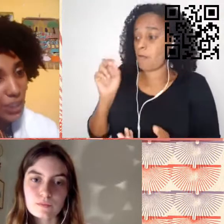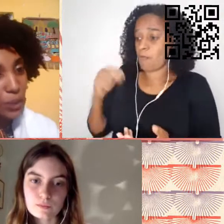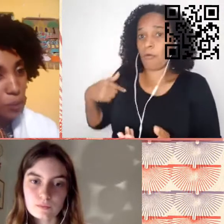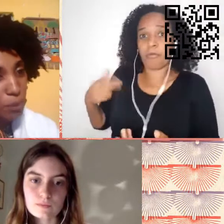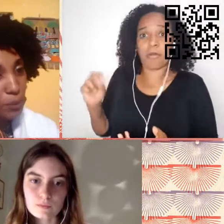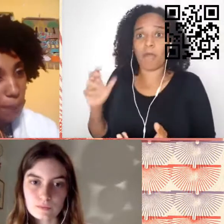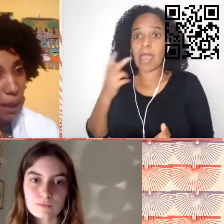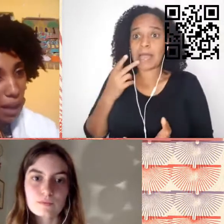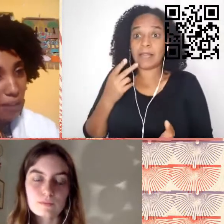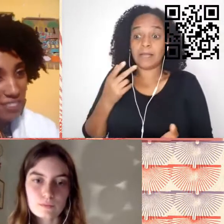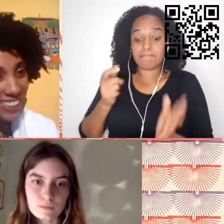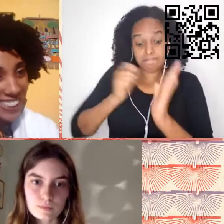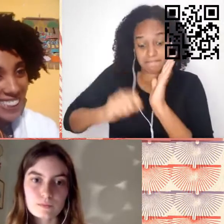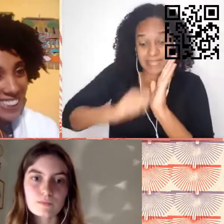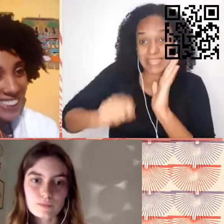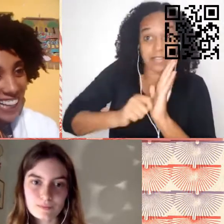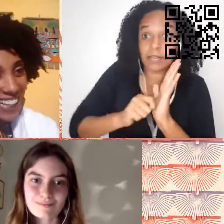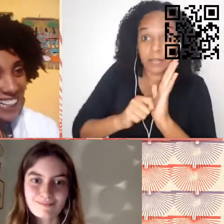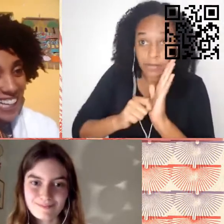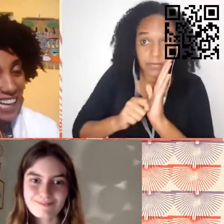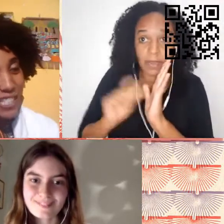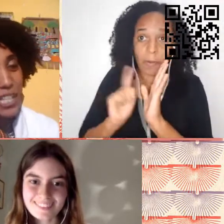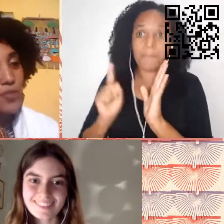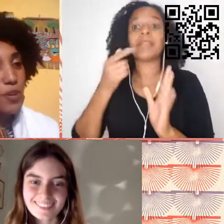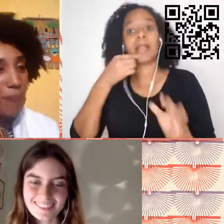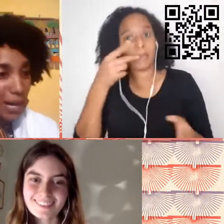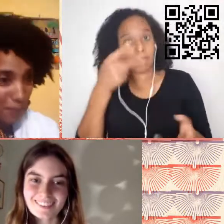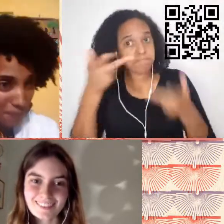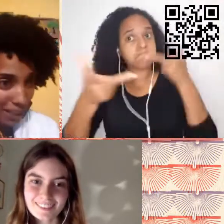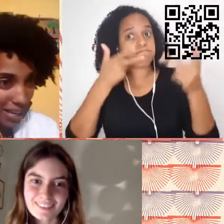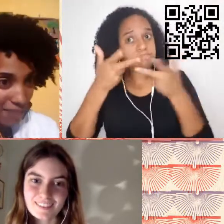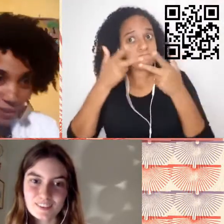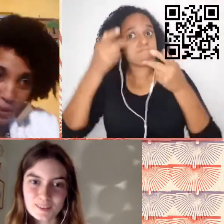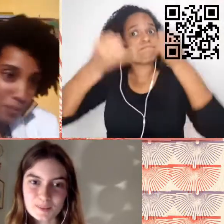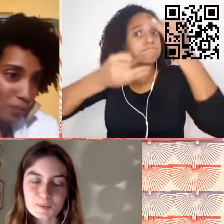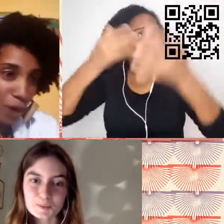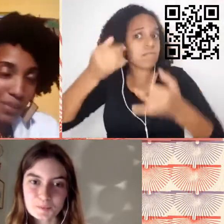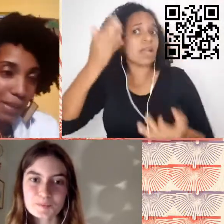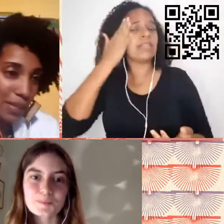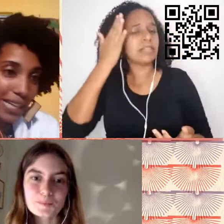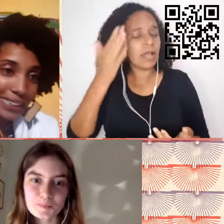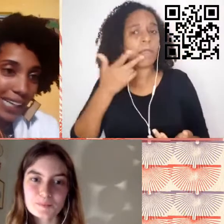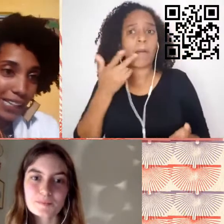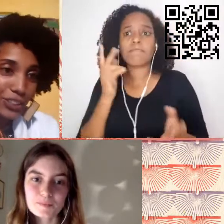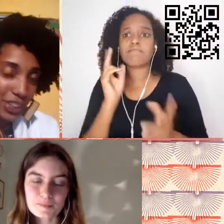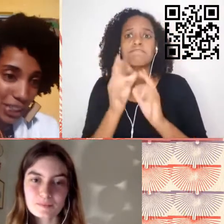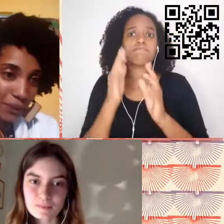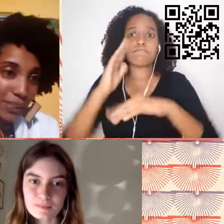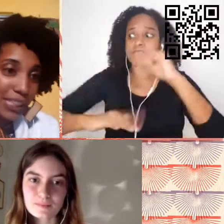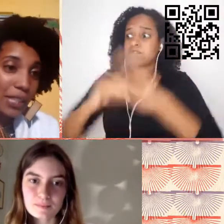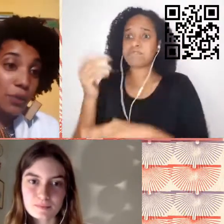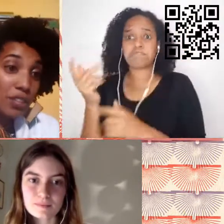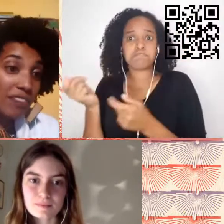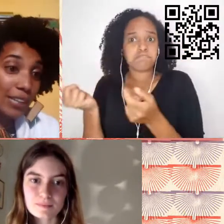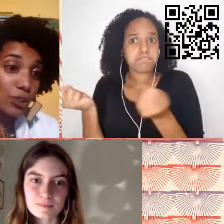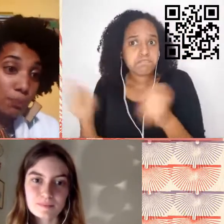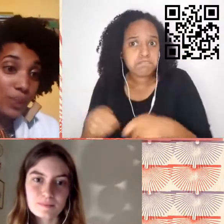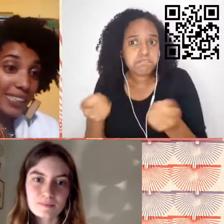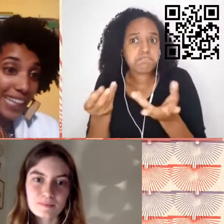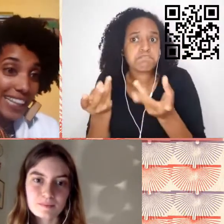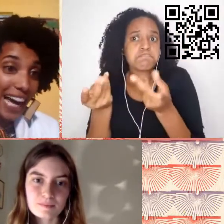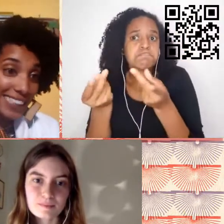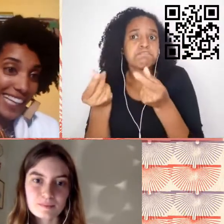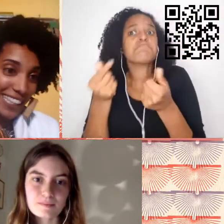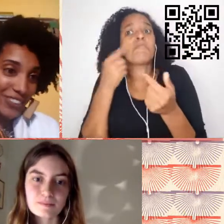escrita, elas já tinham domínio da palavra, né? E elas transformaram a palavra conforme as habilidades que elas tinham e do universo